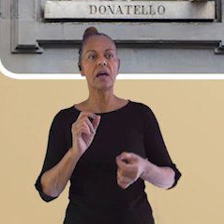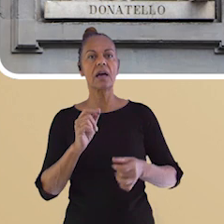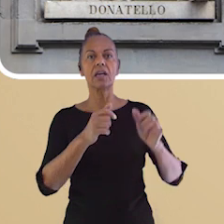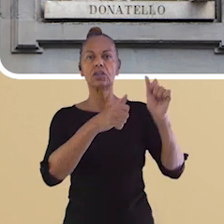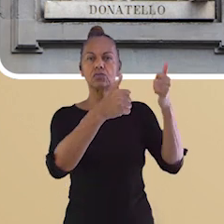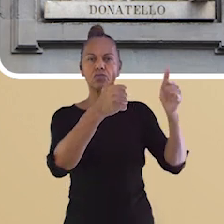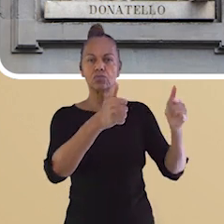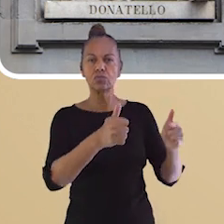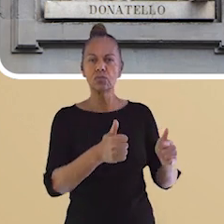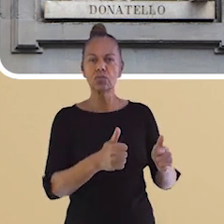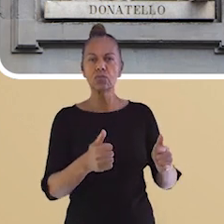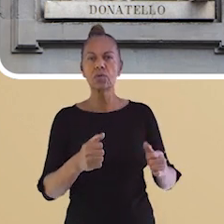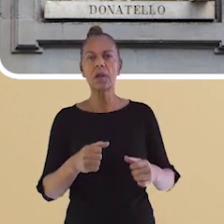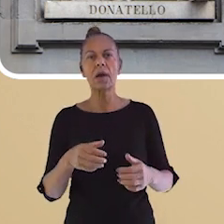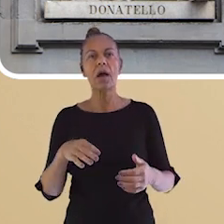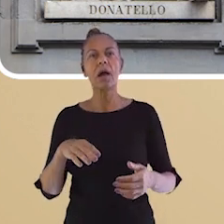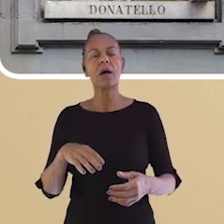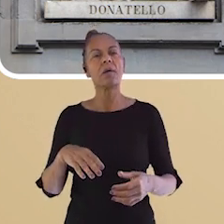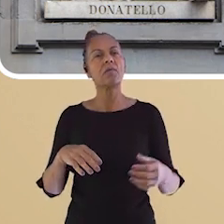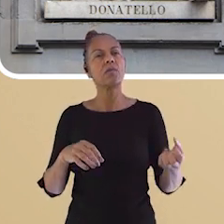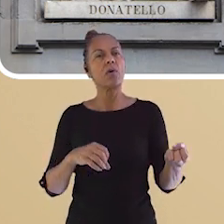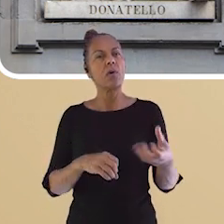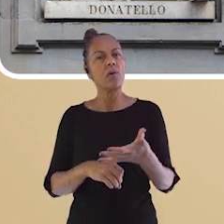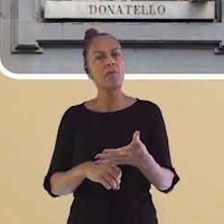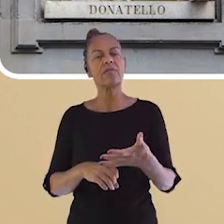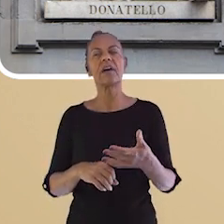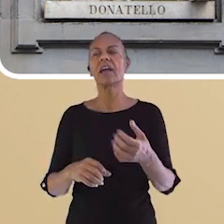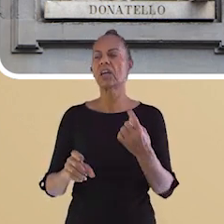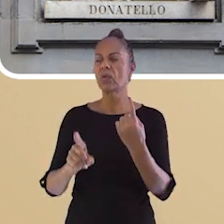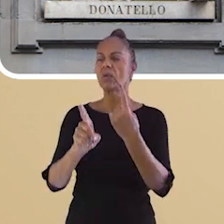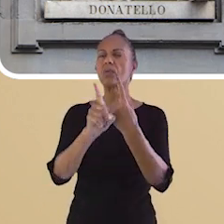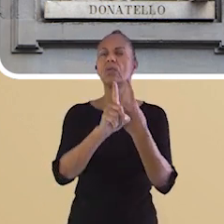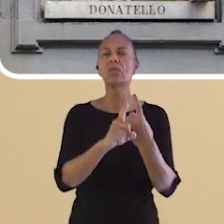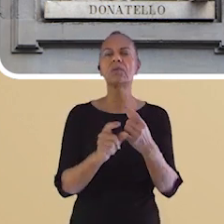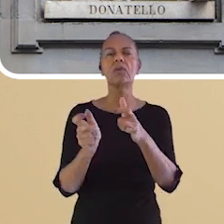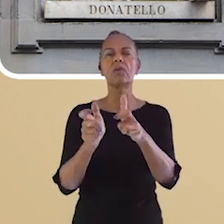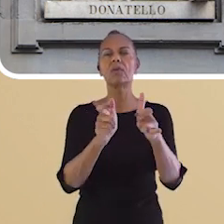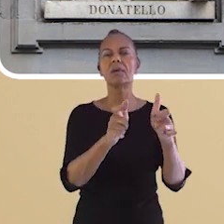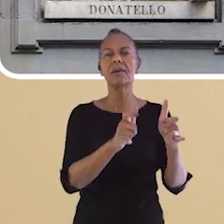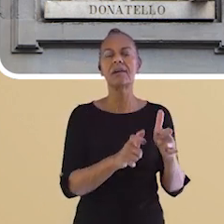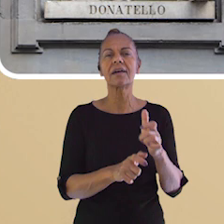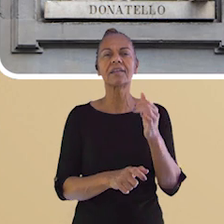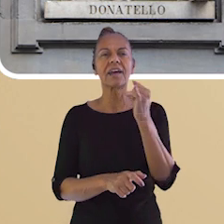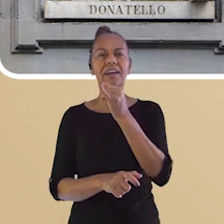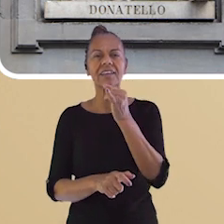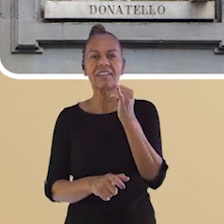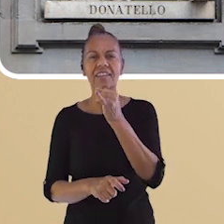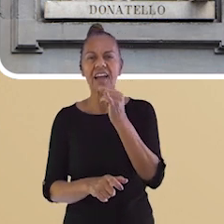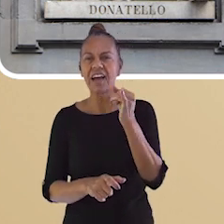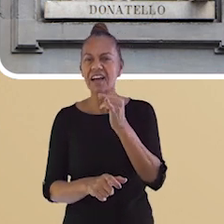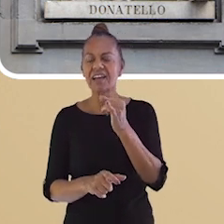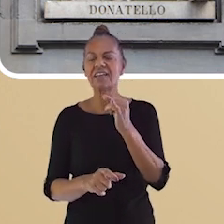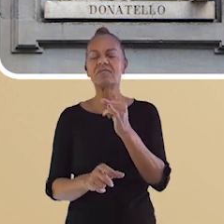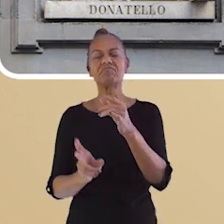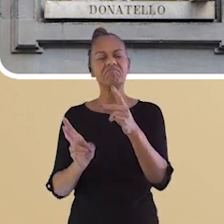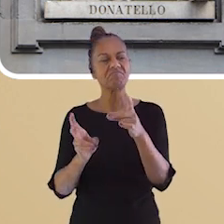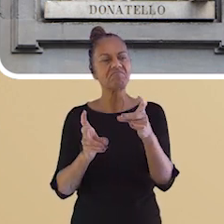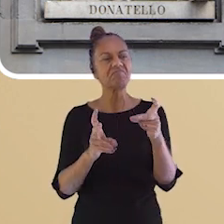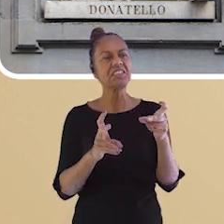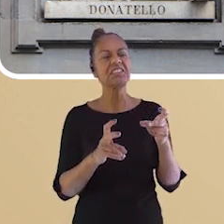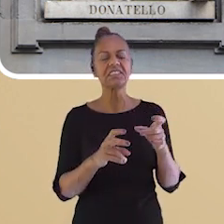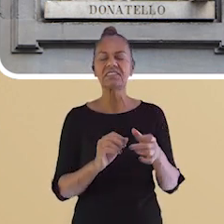da escultura moderna. Pode-se encontrar muitas obras atribuídas a ele em alguns locais da Itália, mesmo